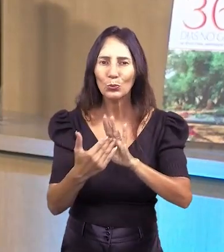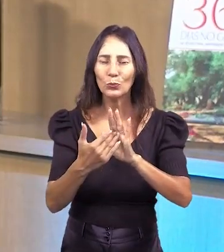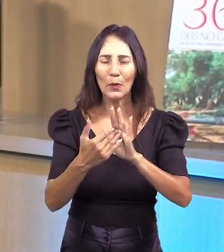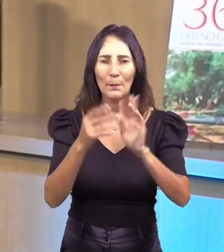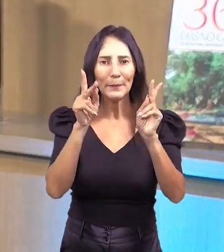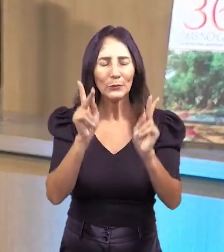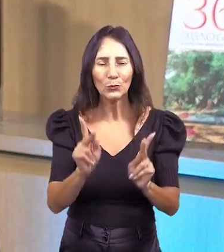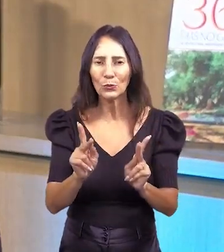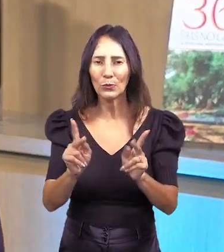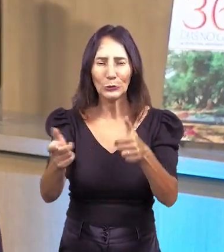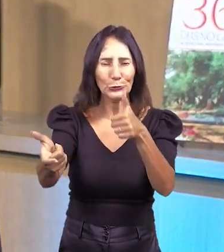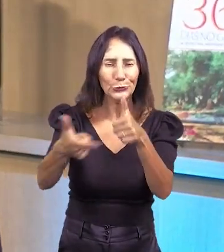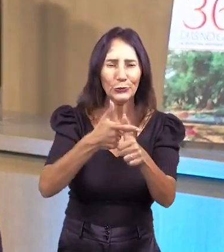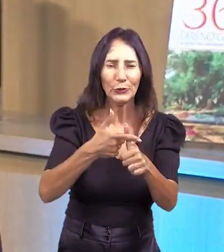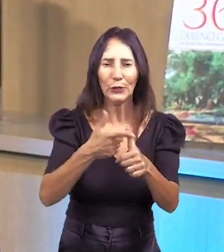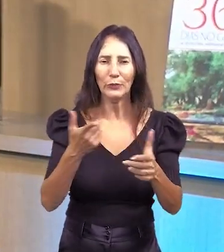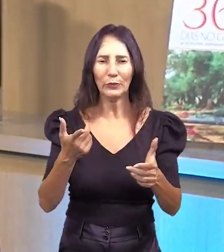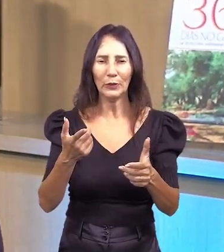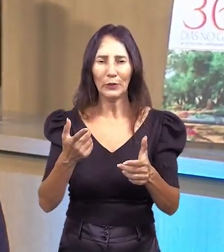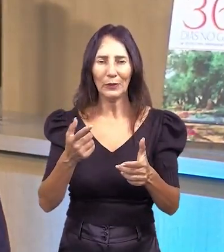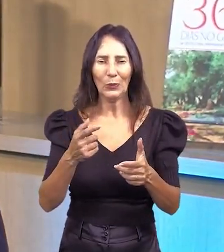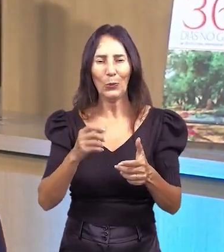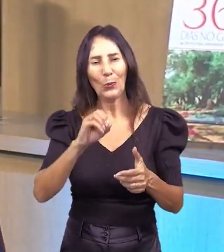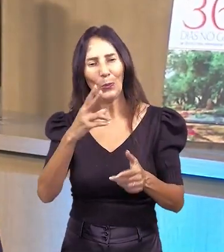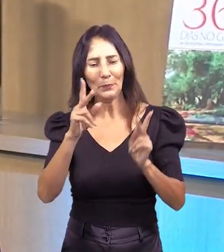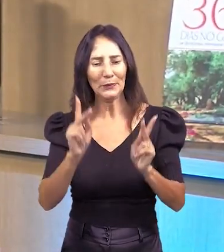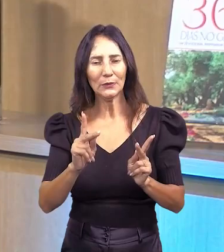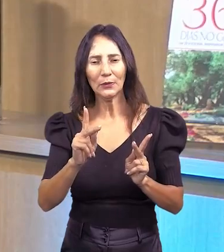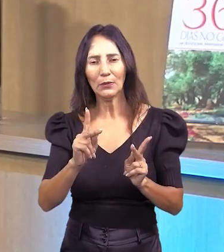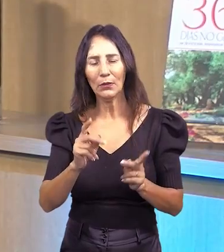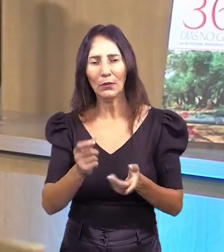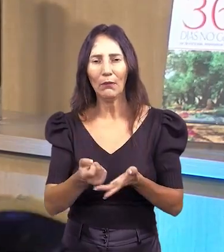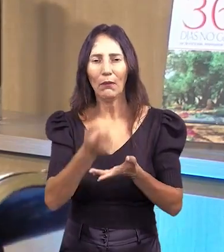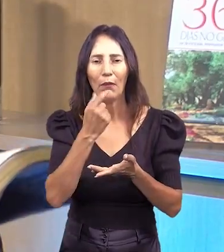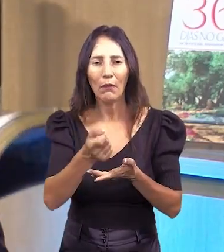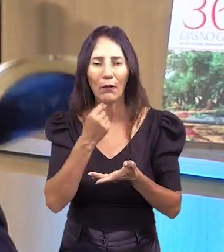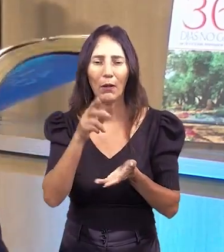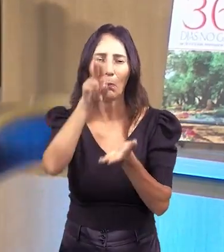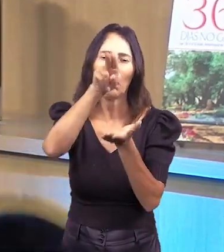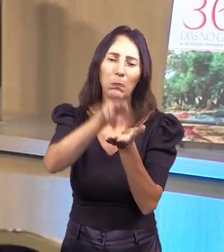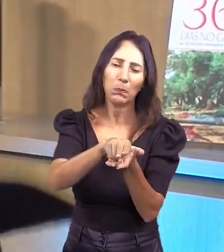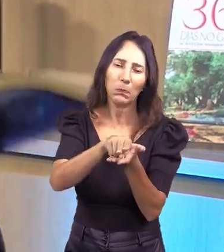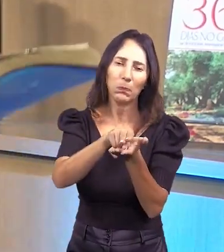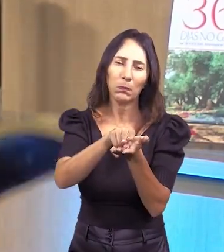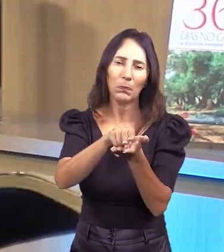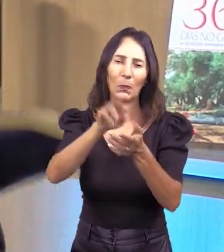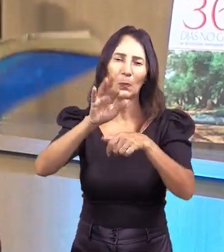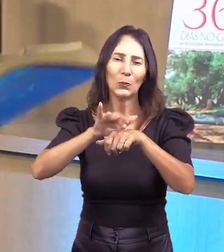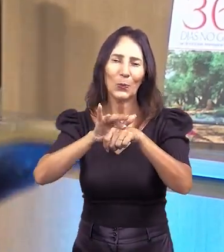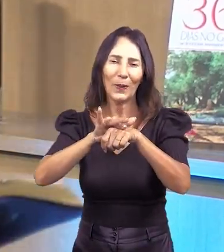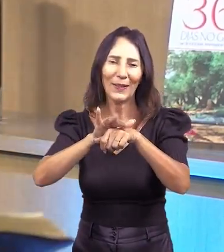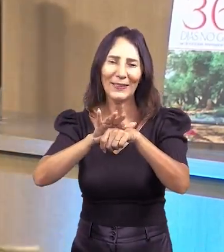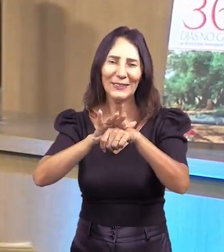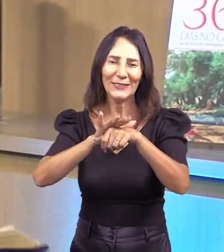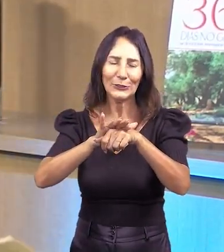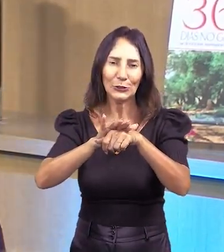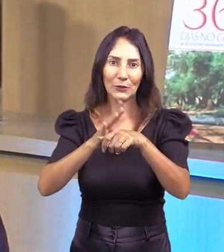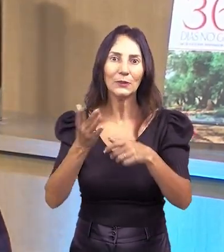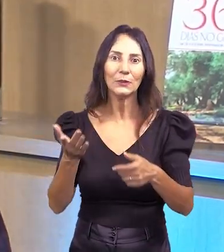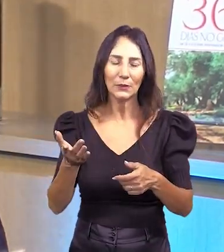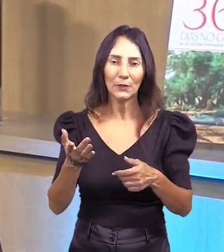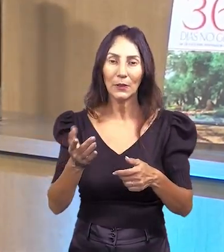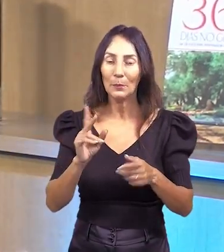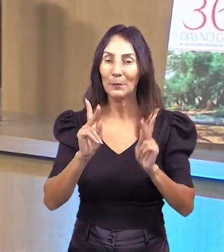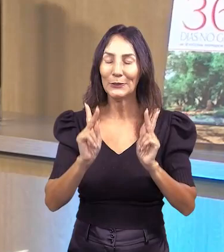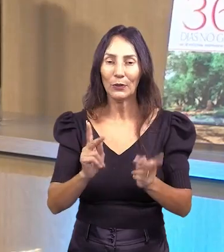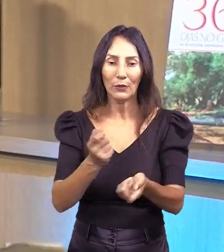endividada, para ela ficar estourada, para colocá-la numa cama doente, tendo que tomar remédio, remédio, ela passa a ser uma